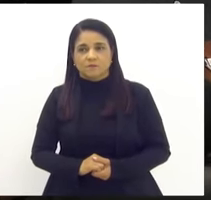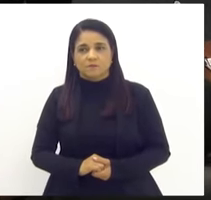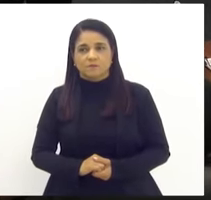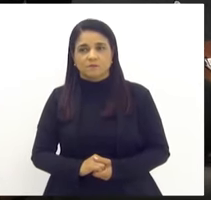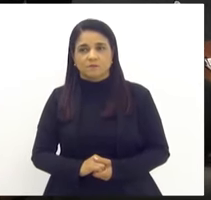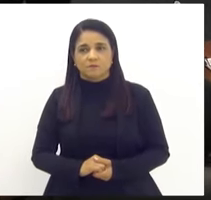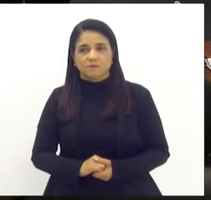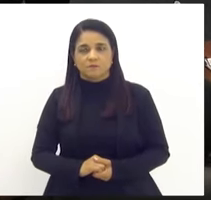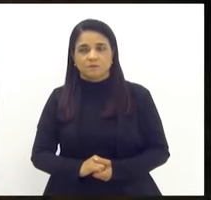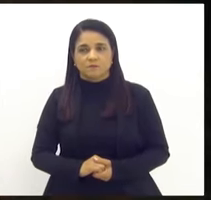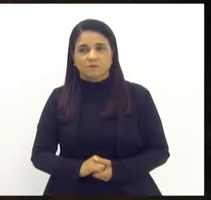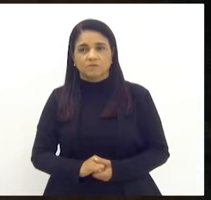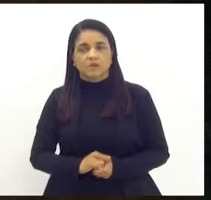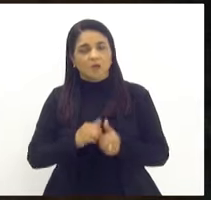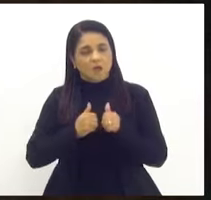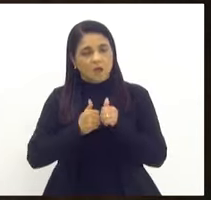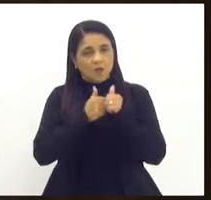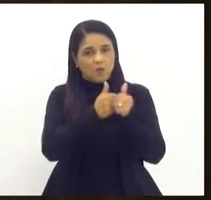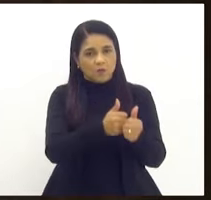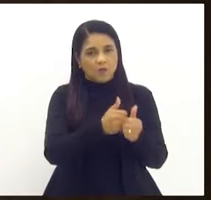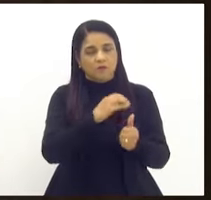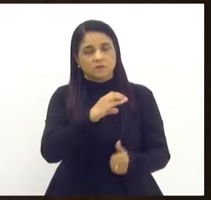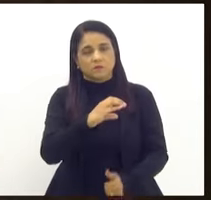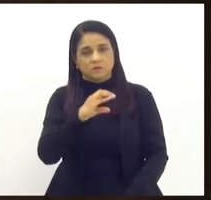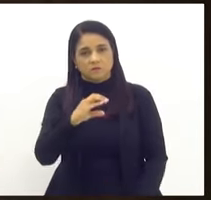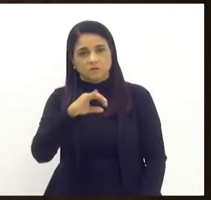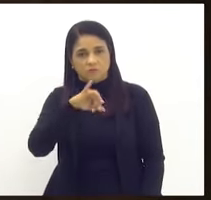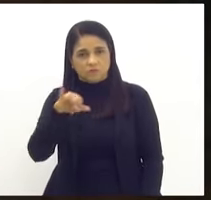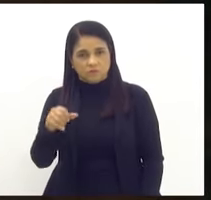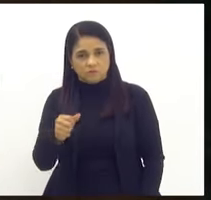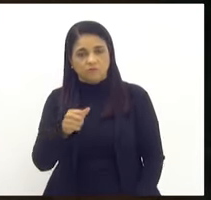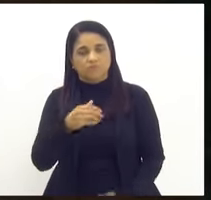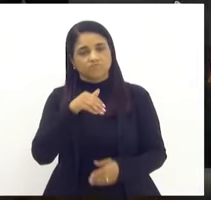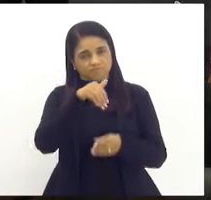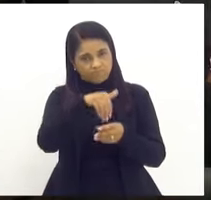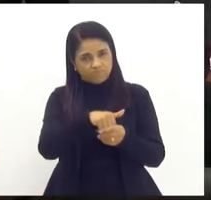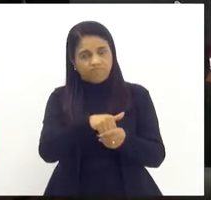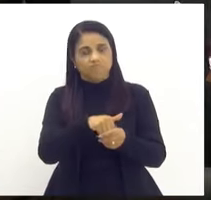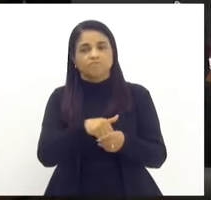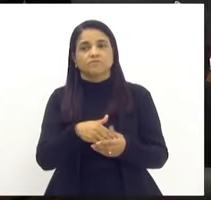favor acompanha o parecer da ccj presidente favor